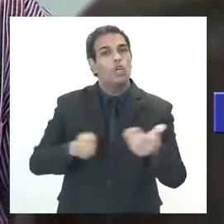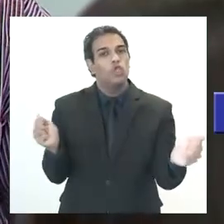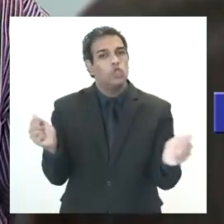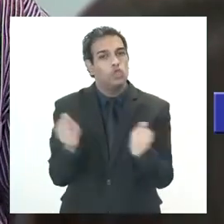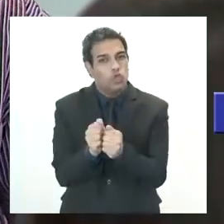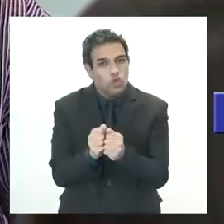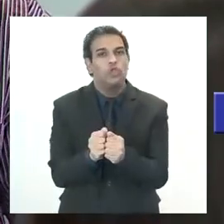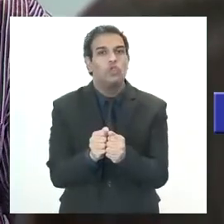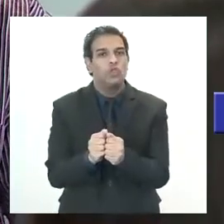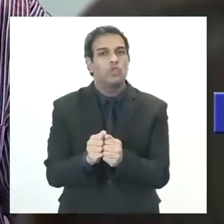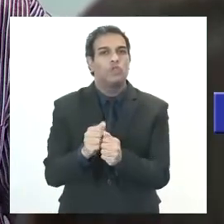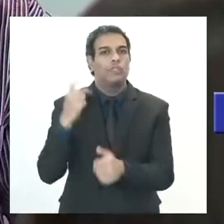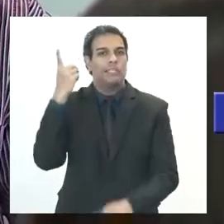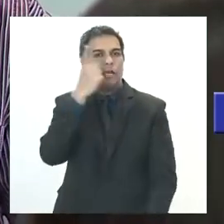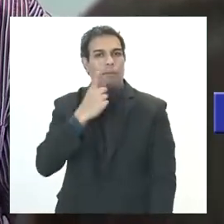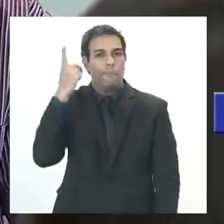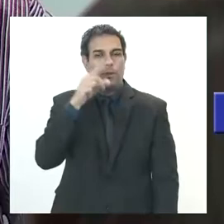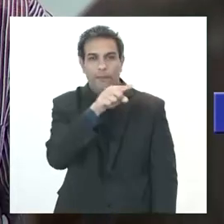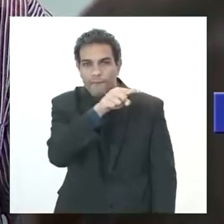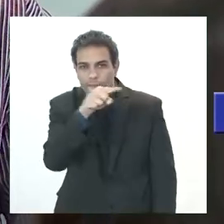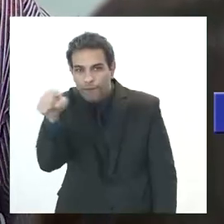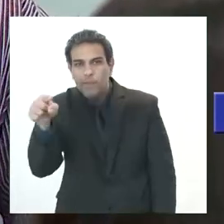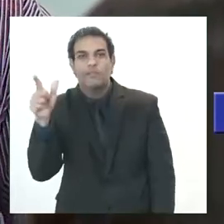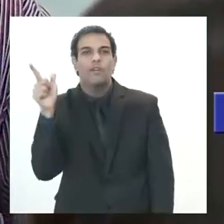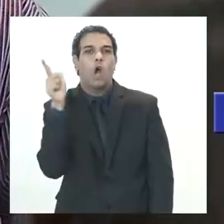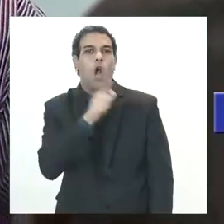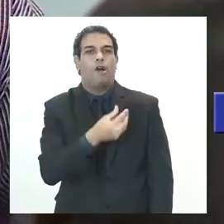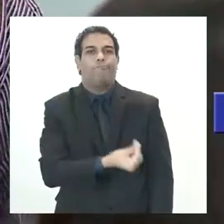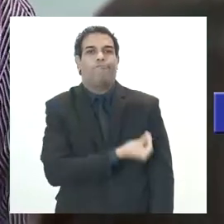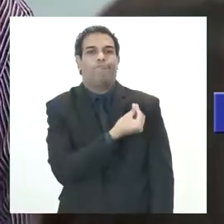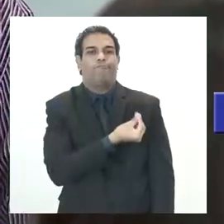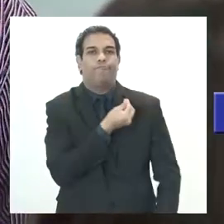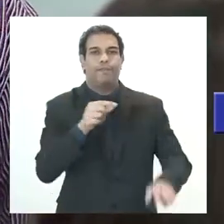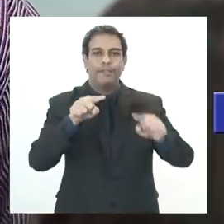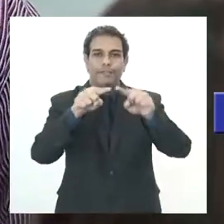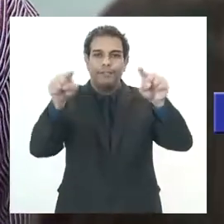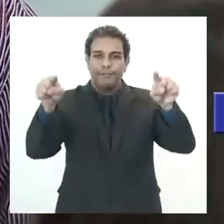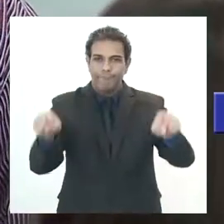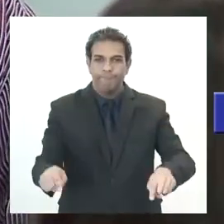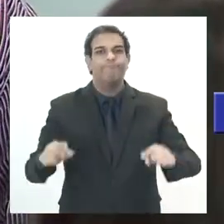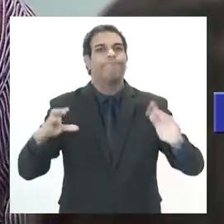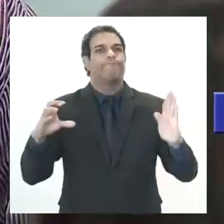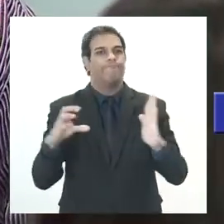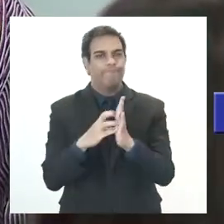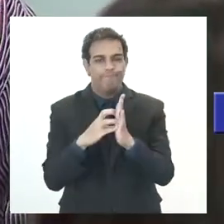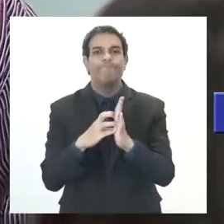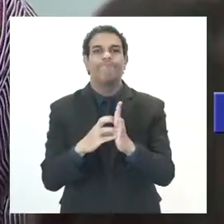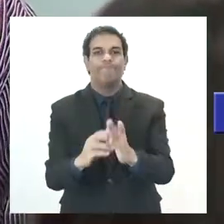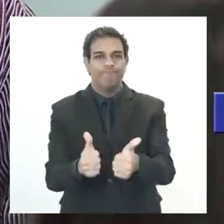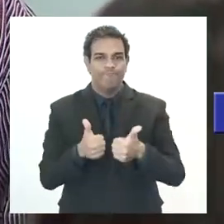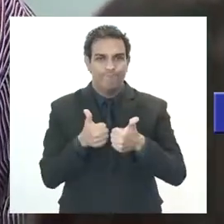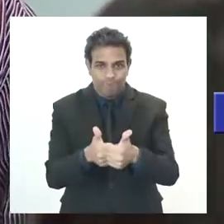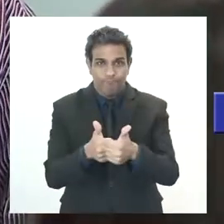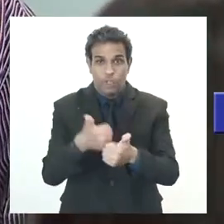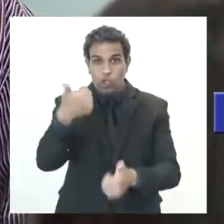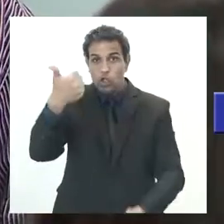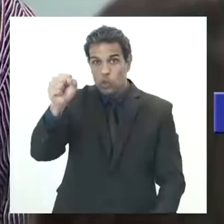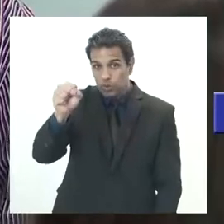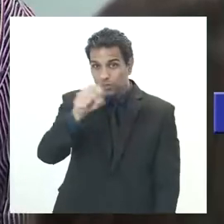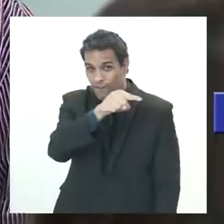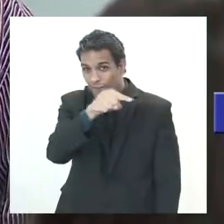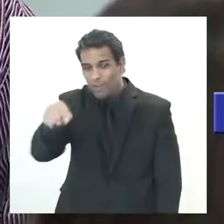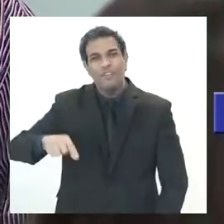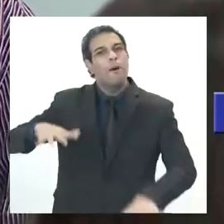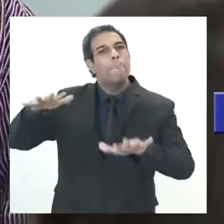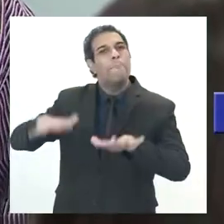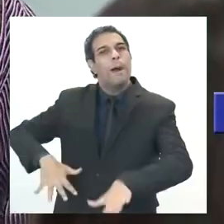ajuda do deputado Paulo Ramos e todos os parlamentares que nos ouvem aqui que a outra de servidores sejam uma constante atenção e dia 18 todo mundo